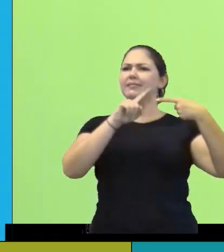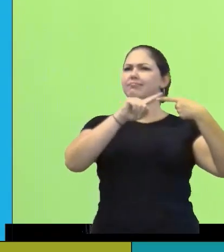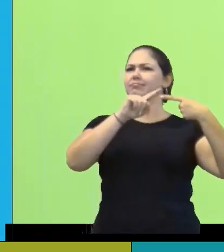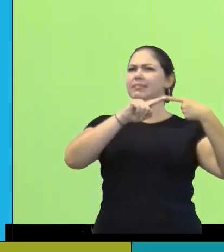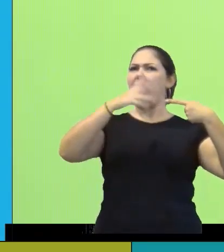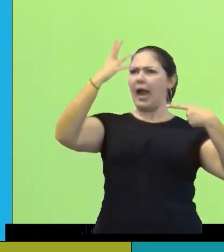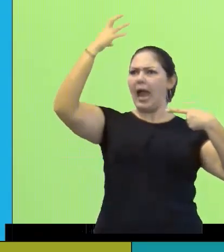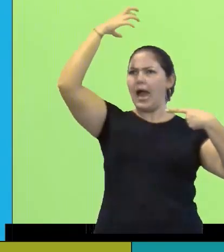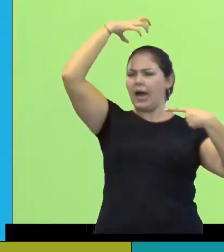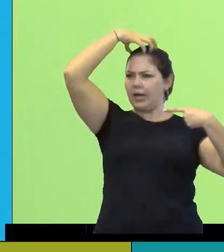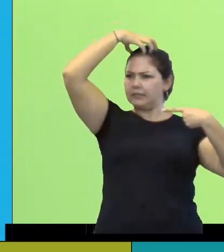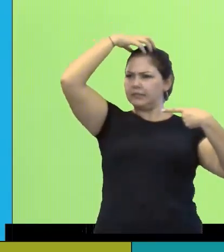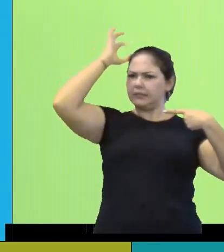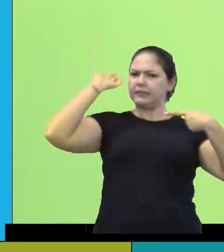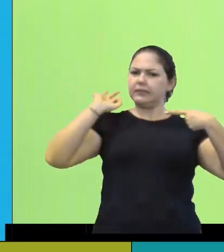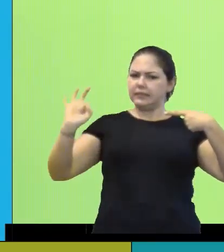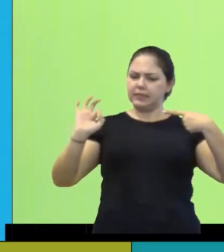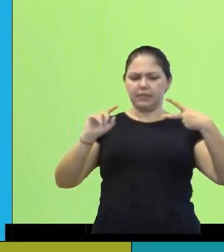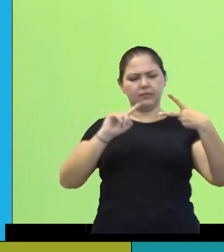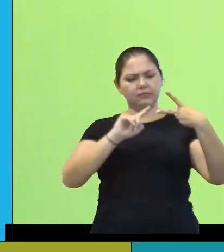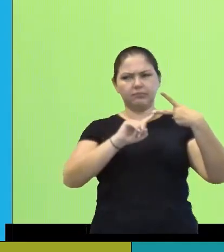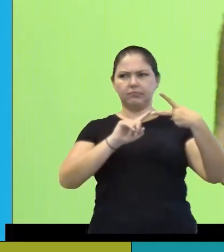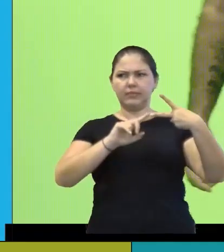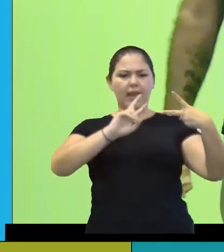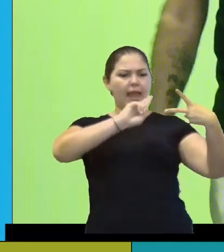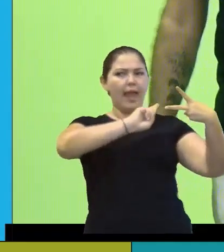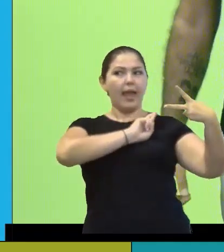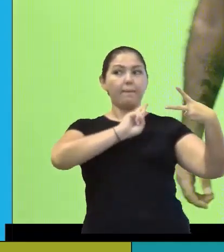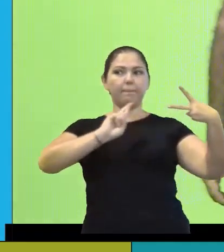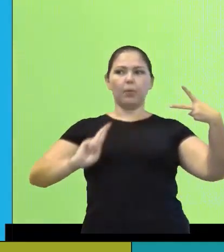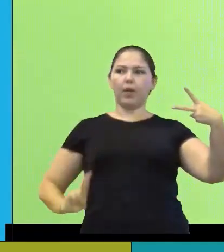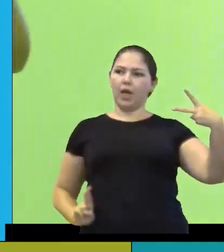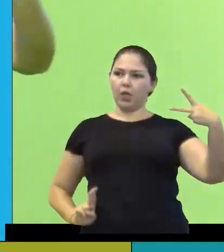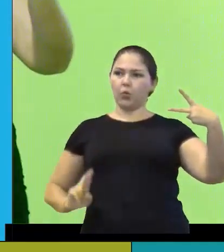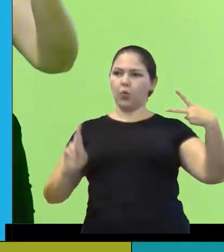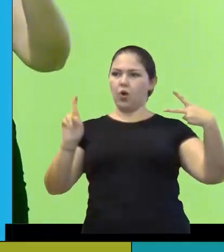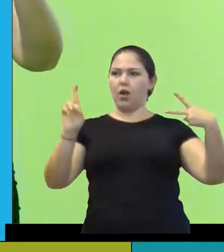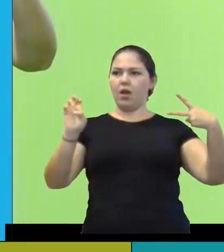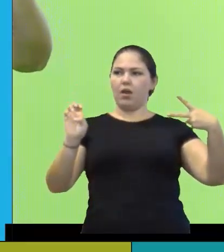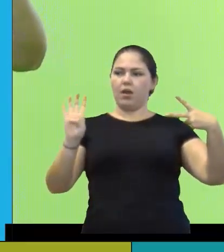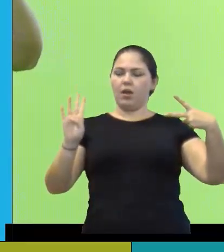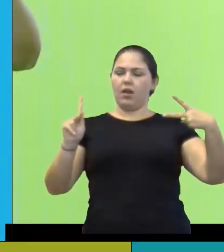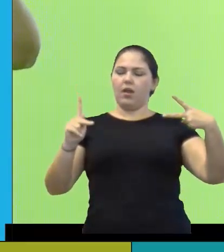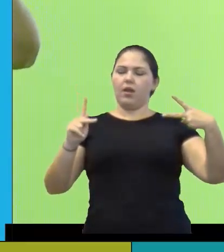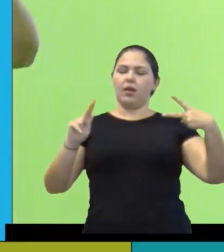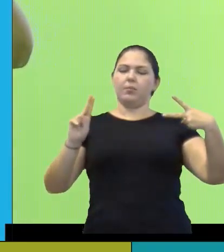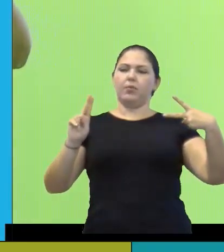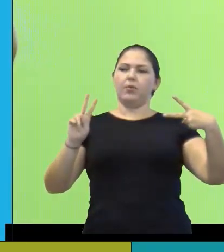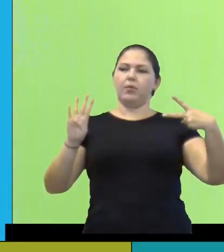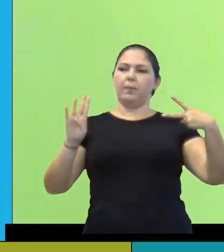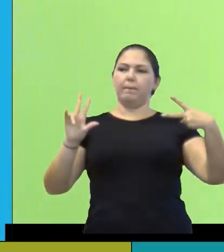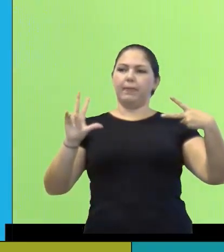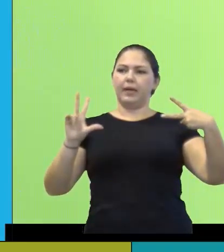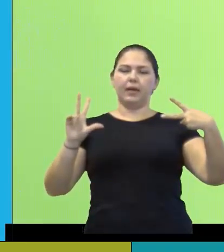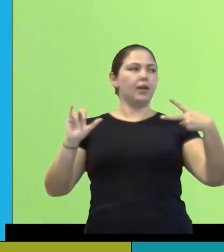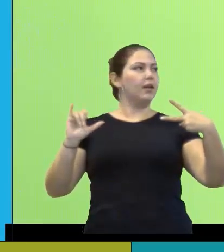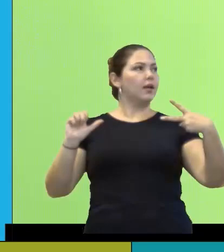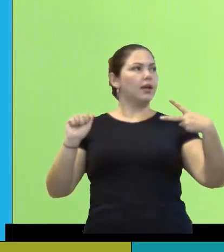dois. É possível ser os dois? Sim ou não? É possível ser os